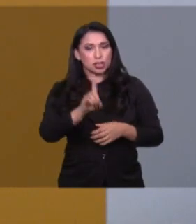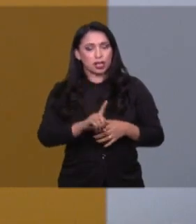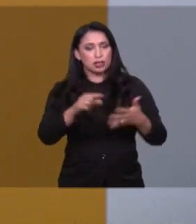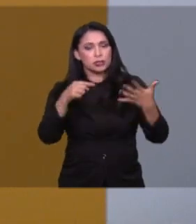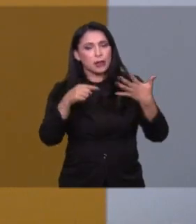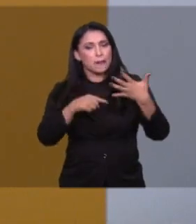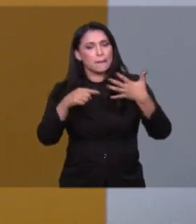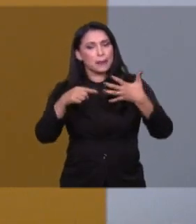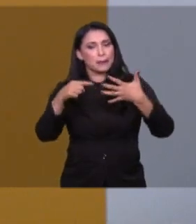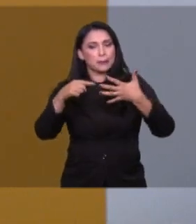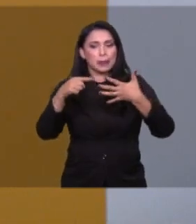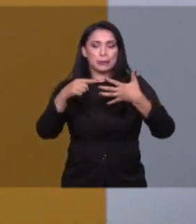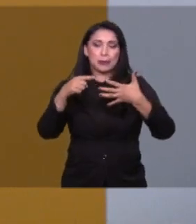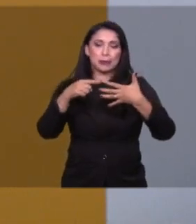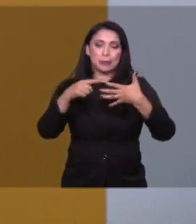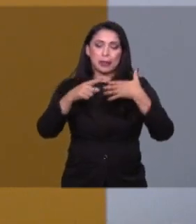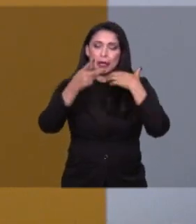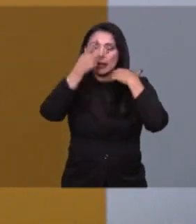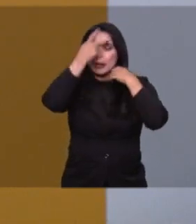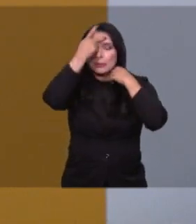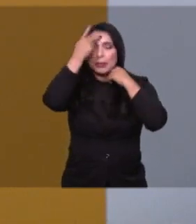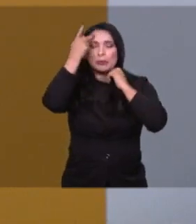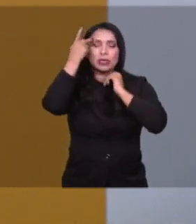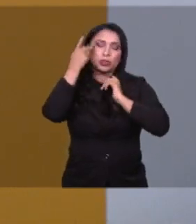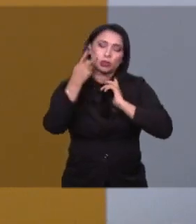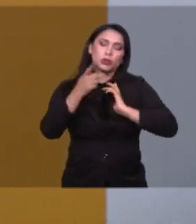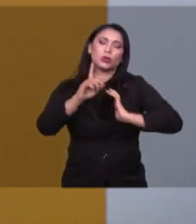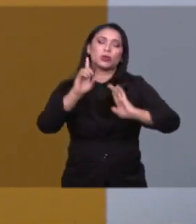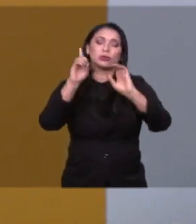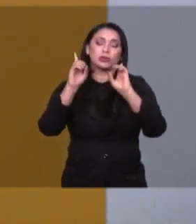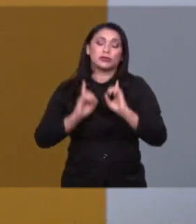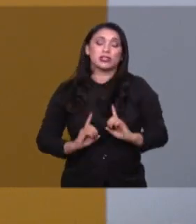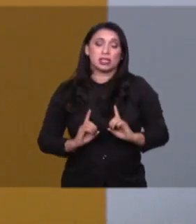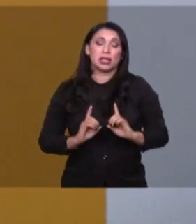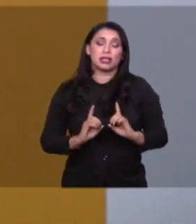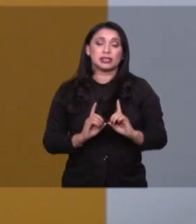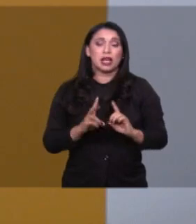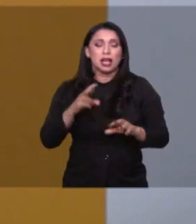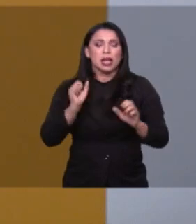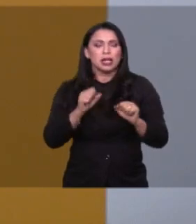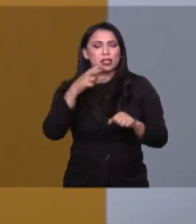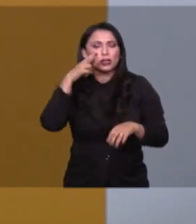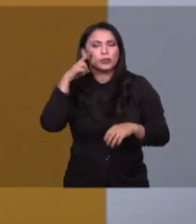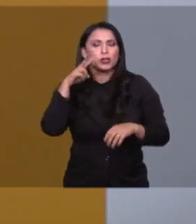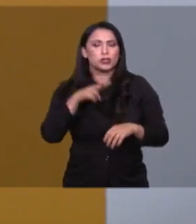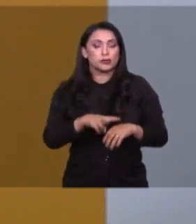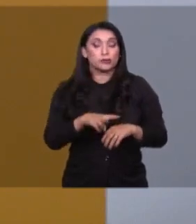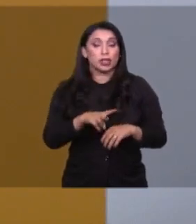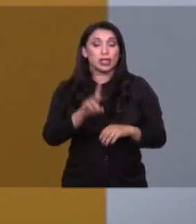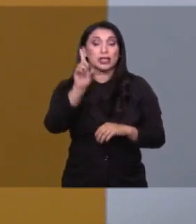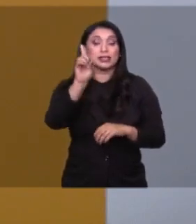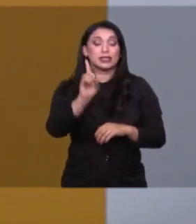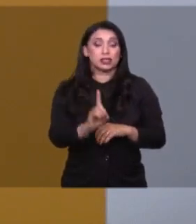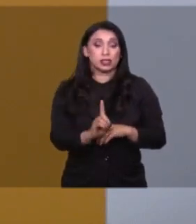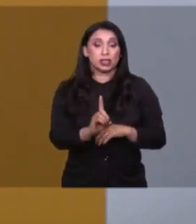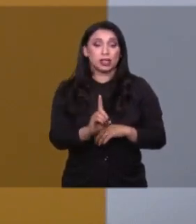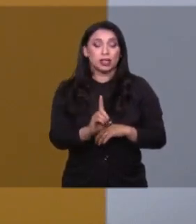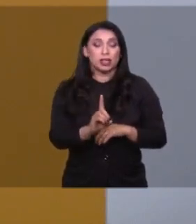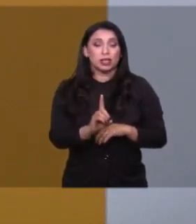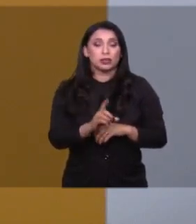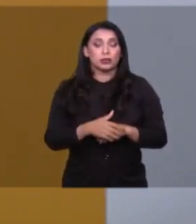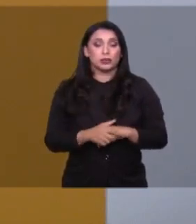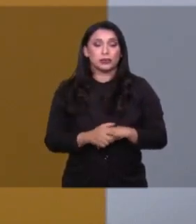para PCD, qualquer tipo de PCD, a gente pode ver esses direitos, na